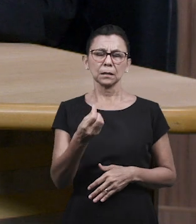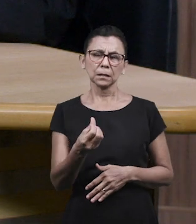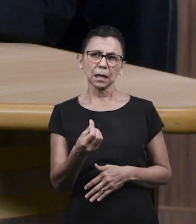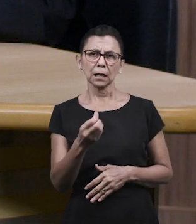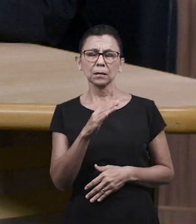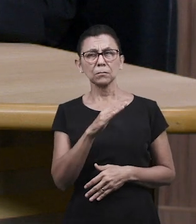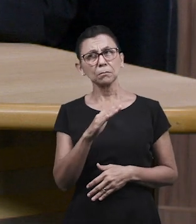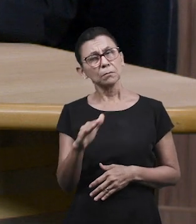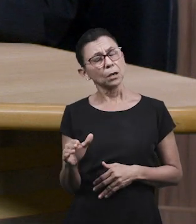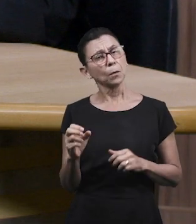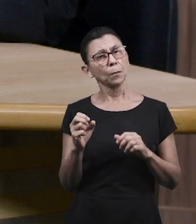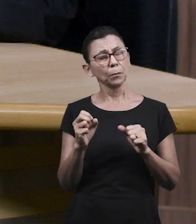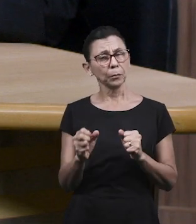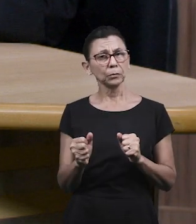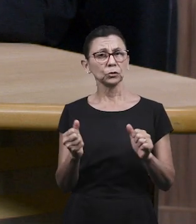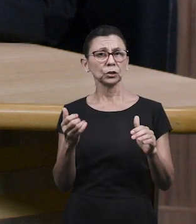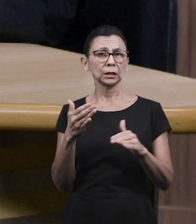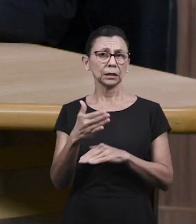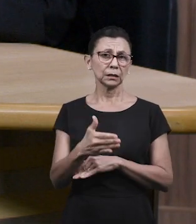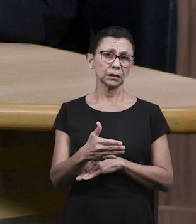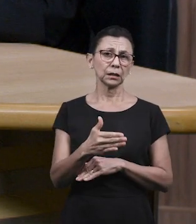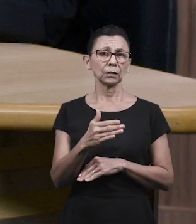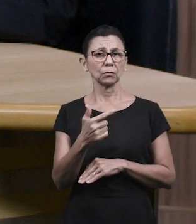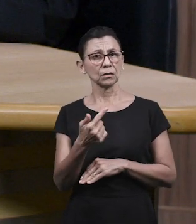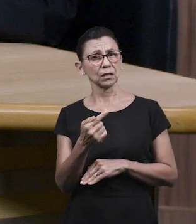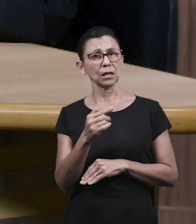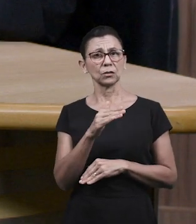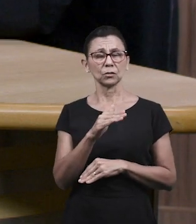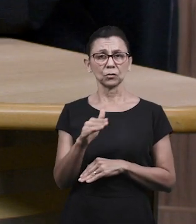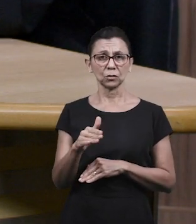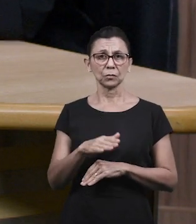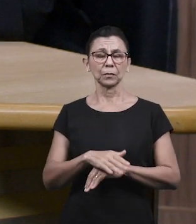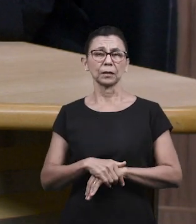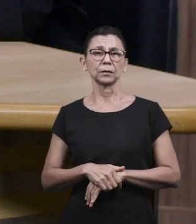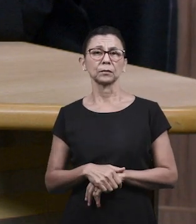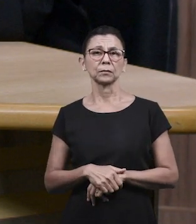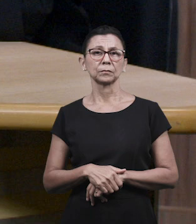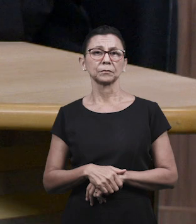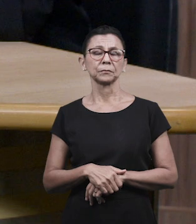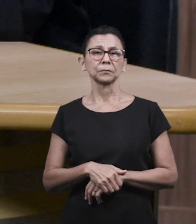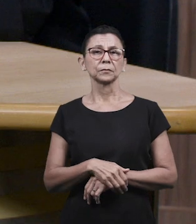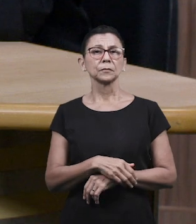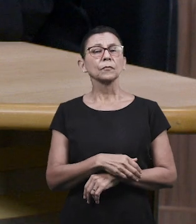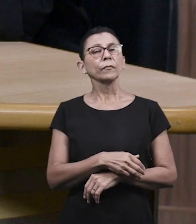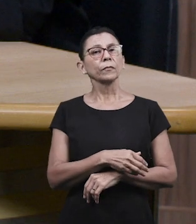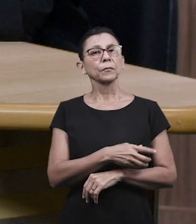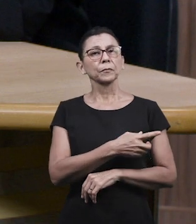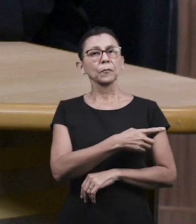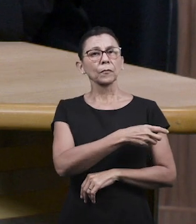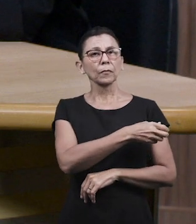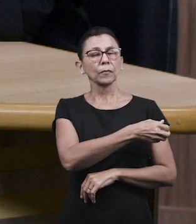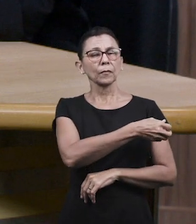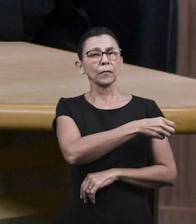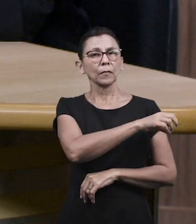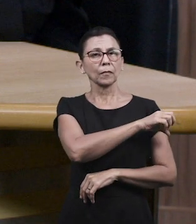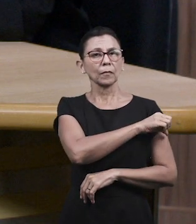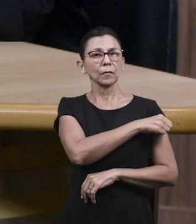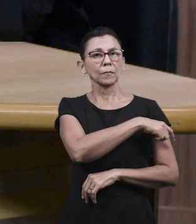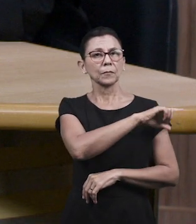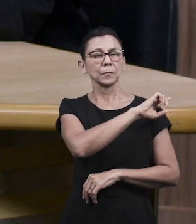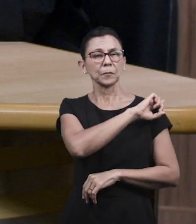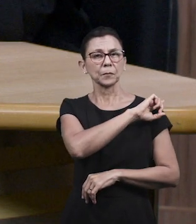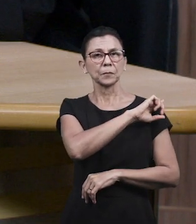e meio, entrou no 1º, com 7 anos e meio, já estava no 2º. Então, quando foi mais ou menos final